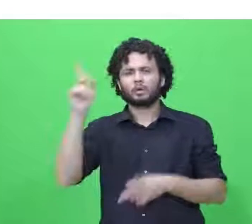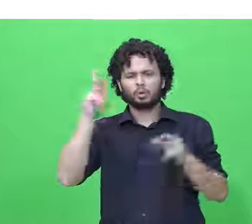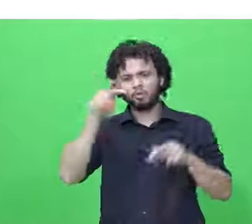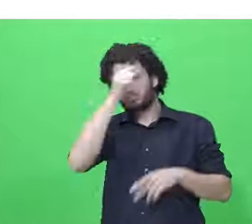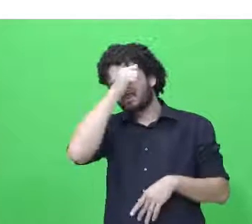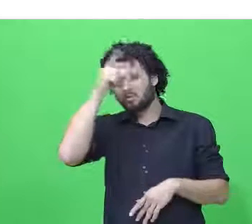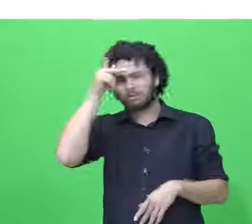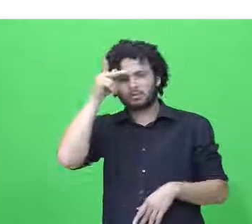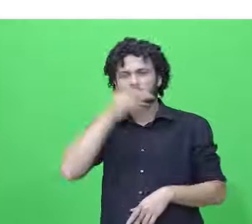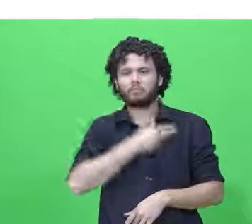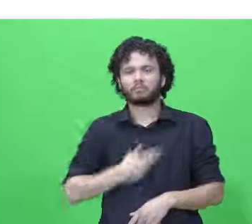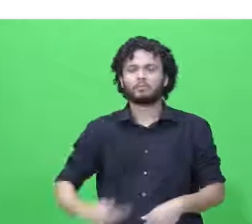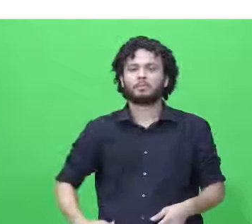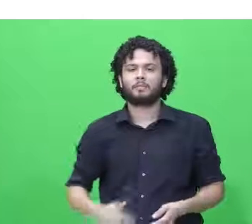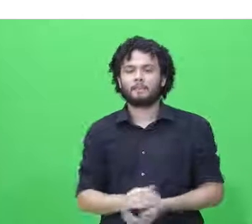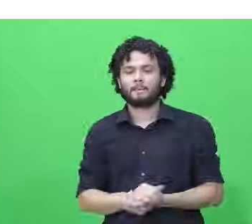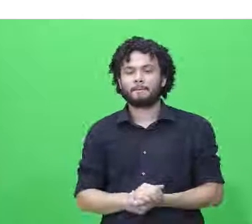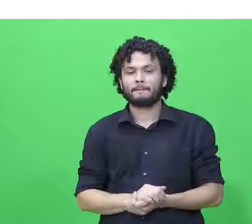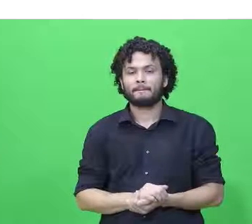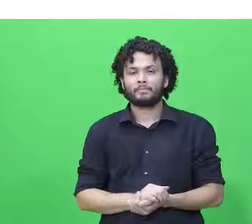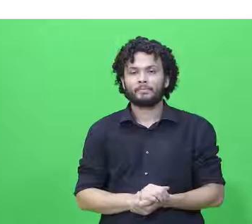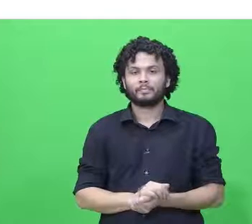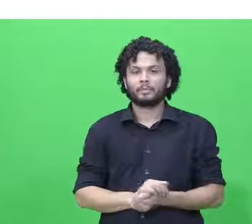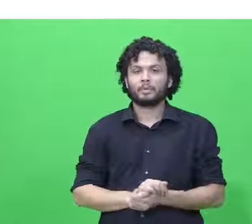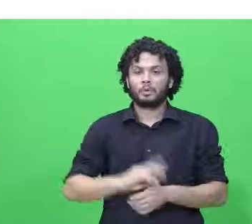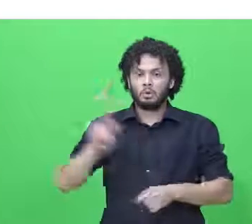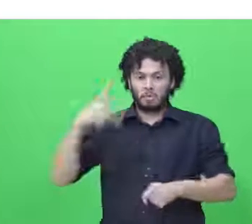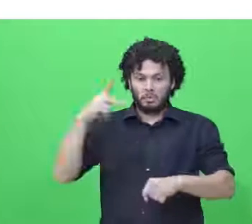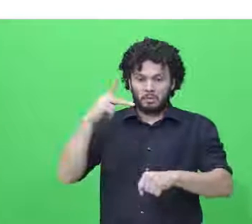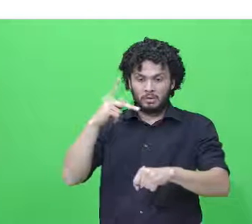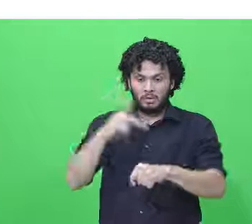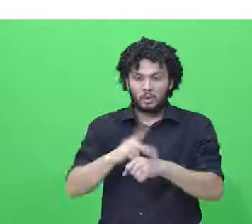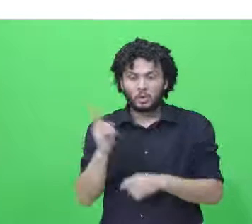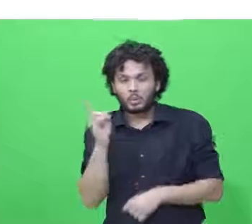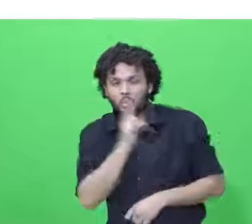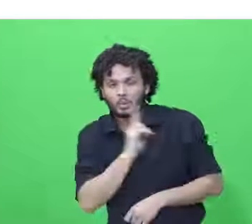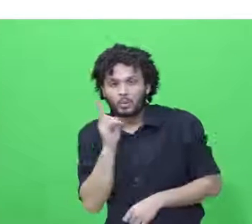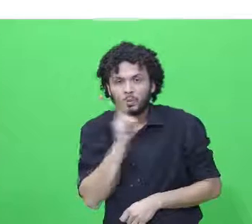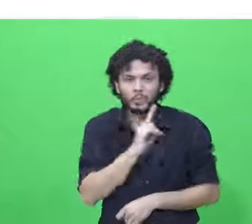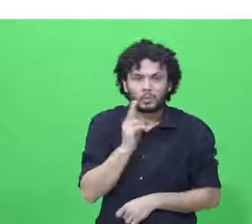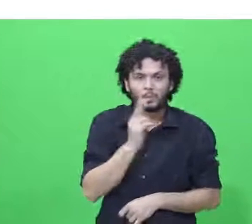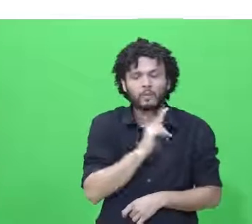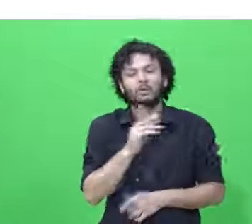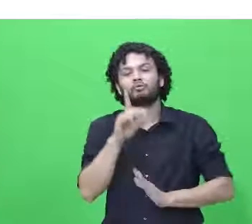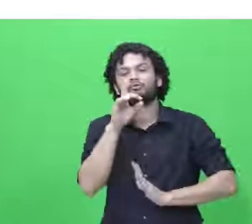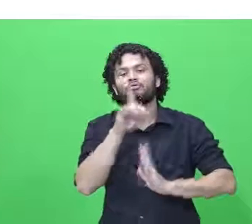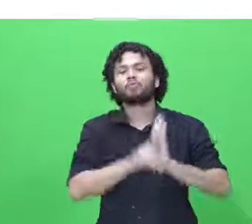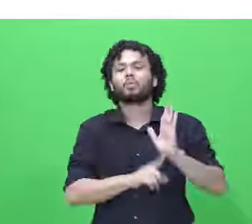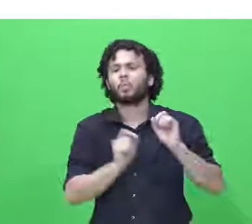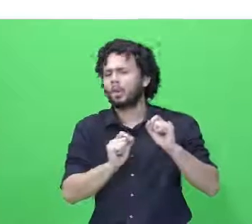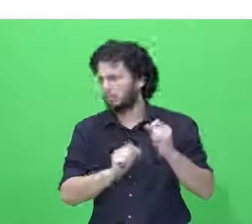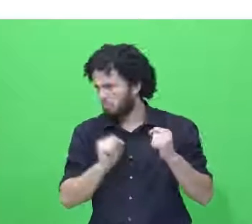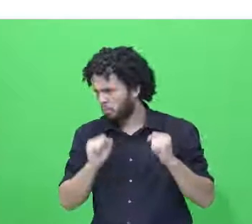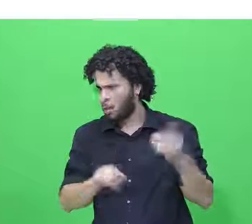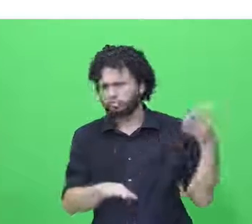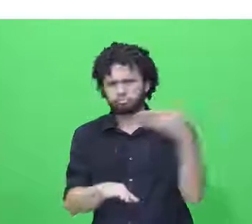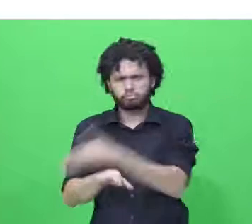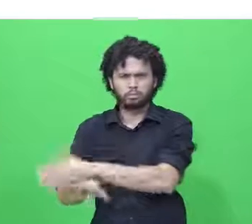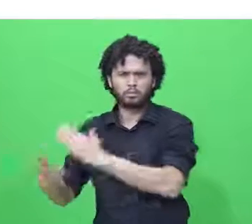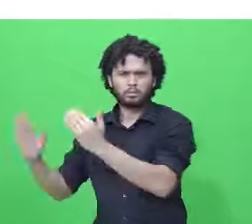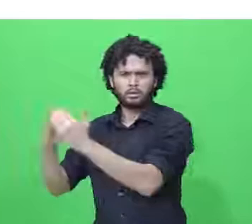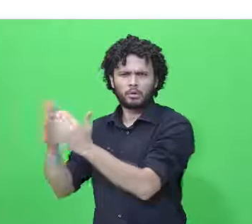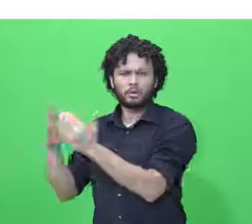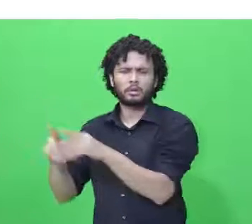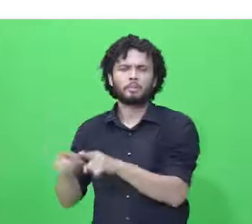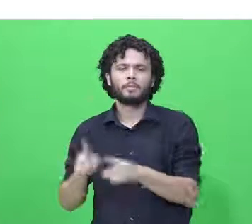governadores. O país ficava sob o estado de emergência, que dava ao governo o direito de invadir domicílios, prender pessoas